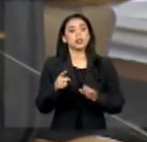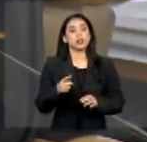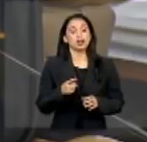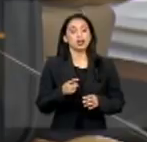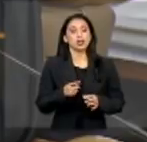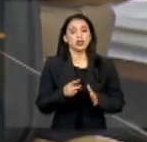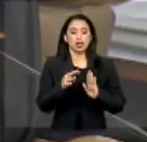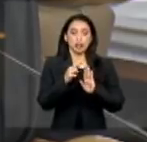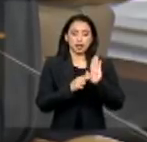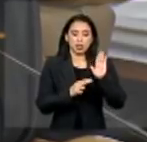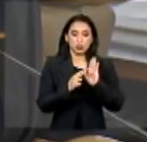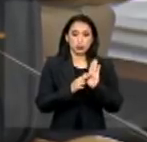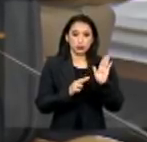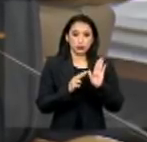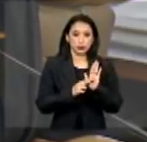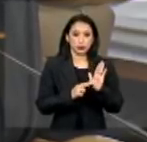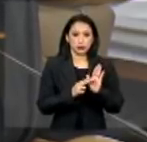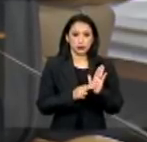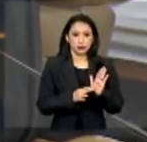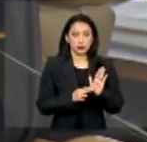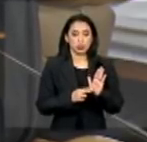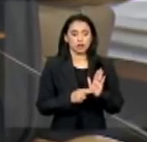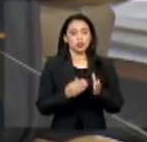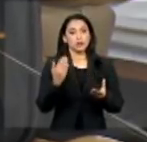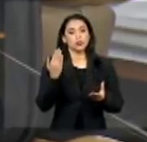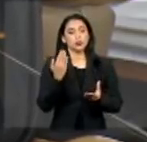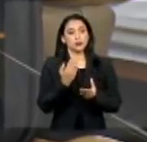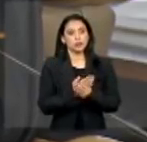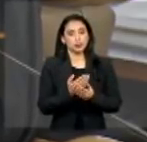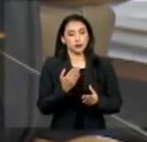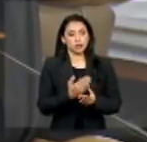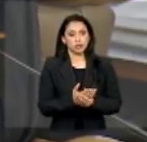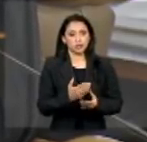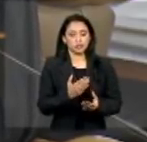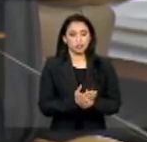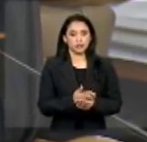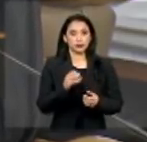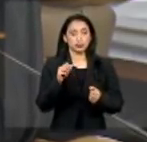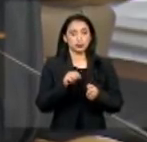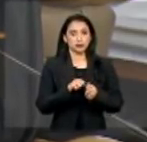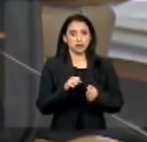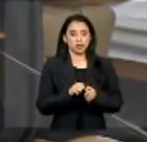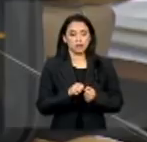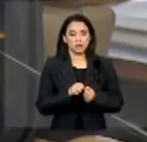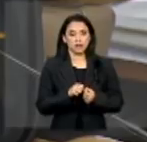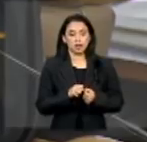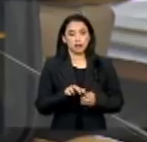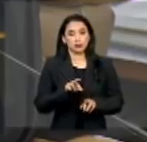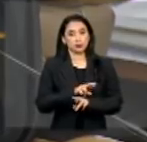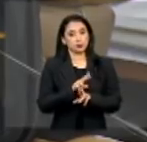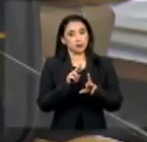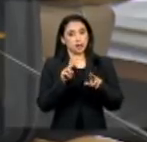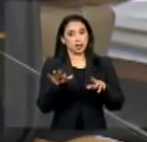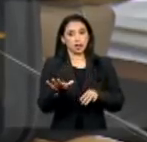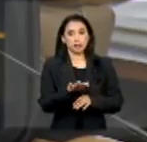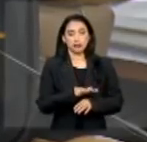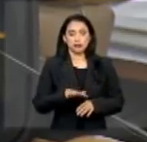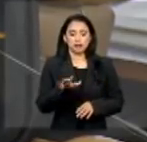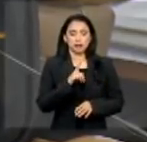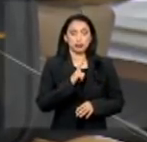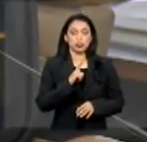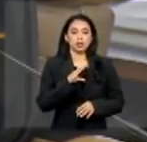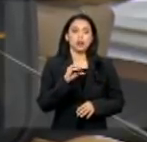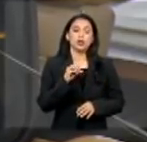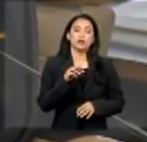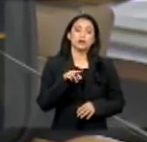do rito processual aplicável aos casos em geral que envolvam corréus que